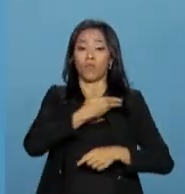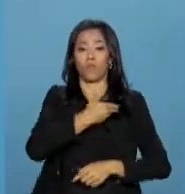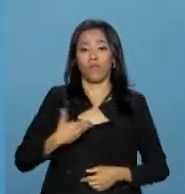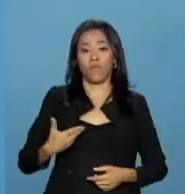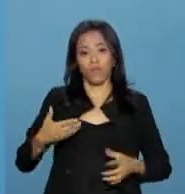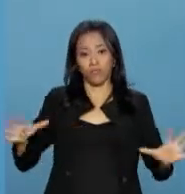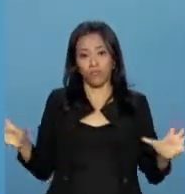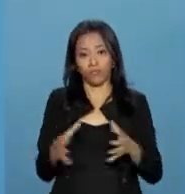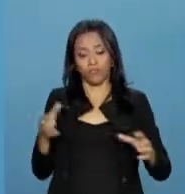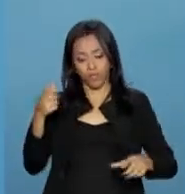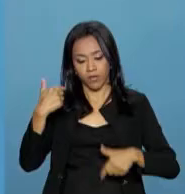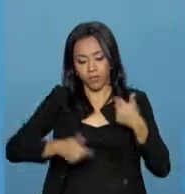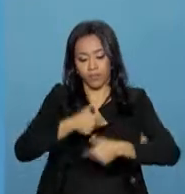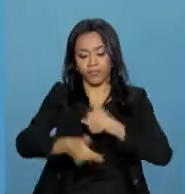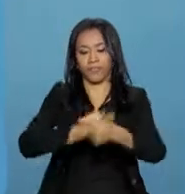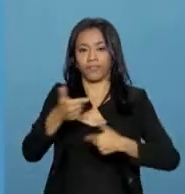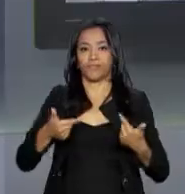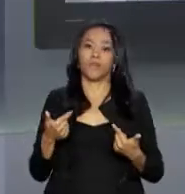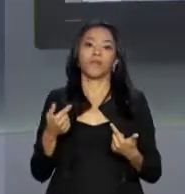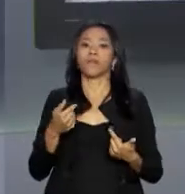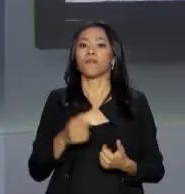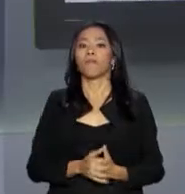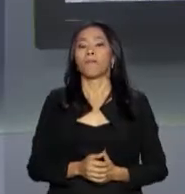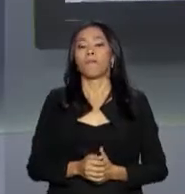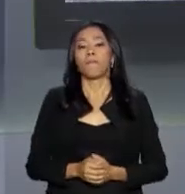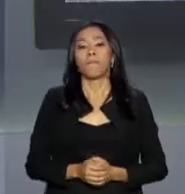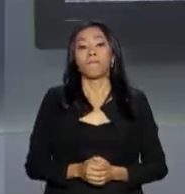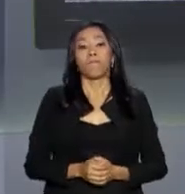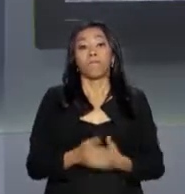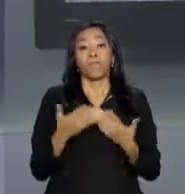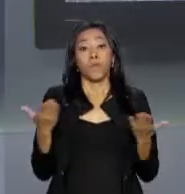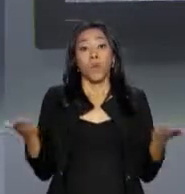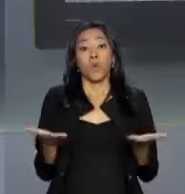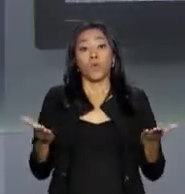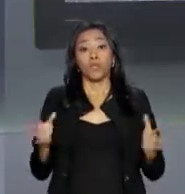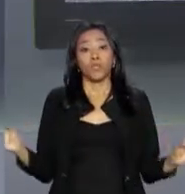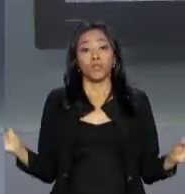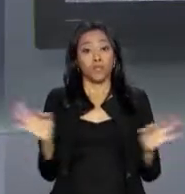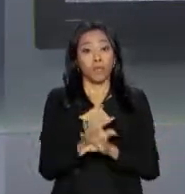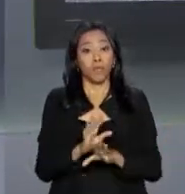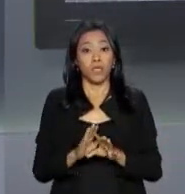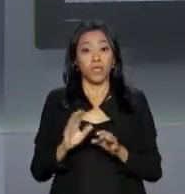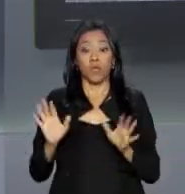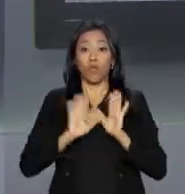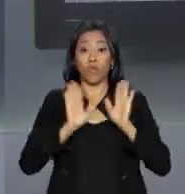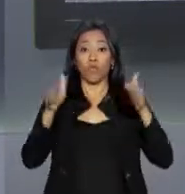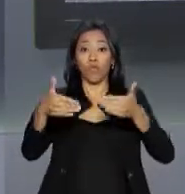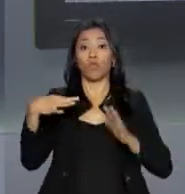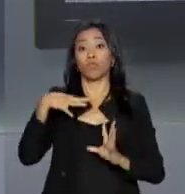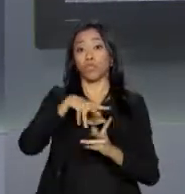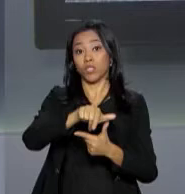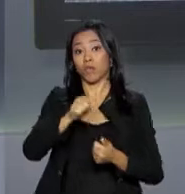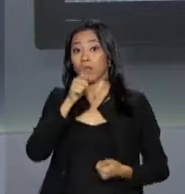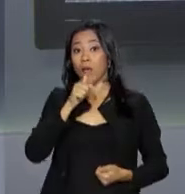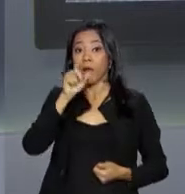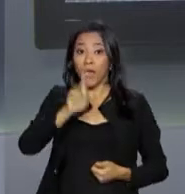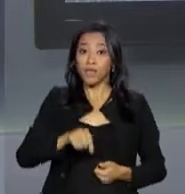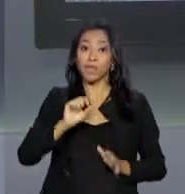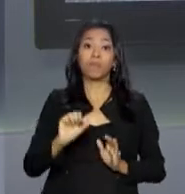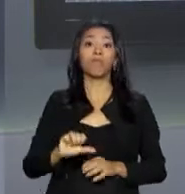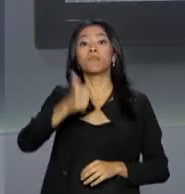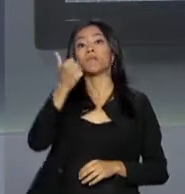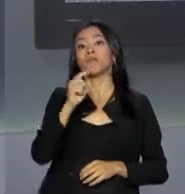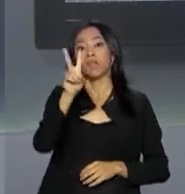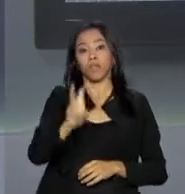brasileiro, com o povo dessa região. Termina hoje o 8º Fórum Mundial da Água. Essa foi a primeira vez